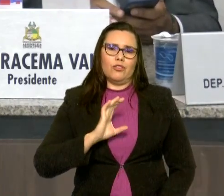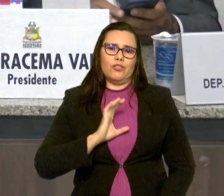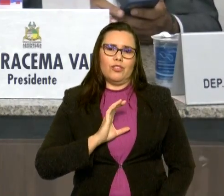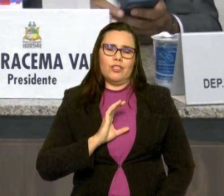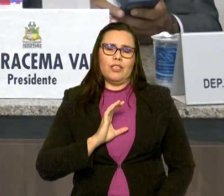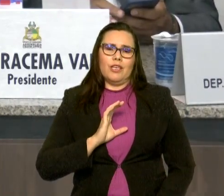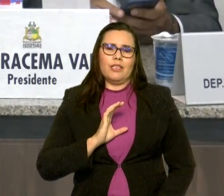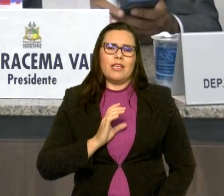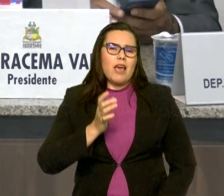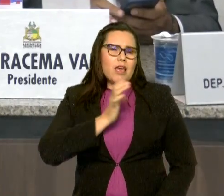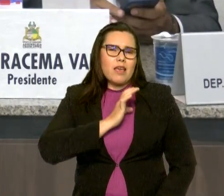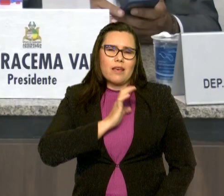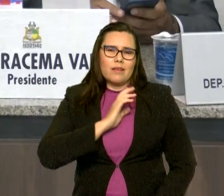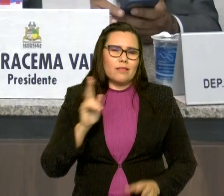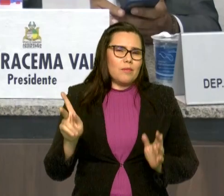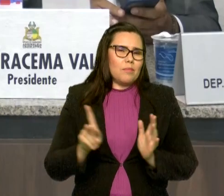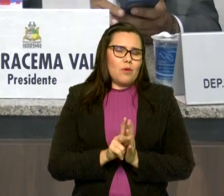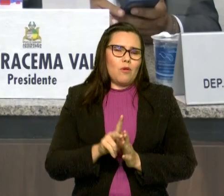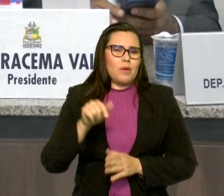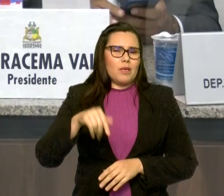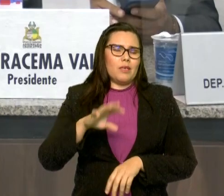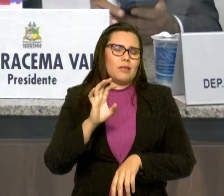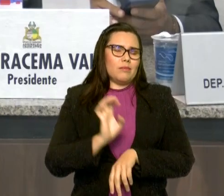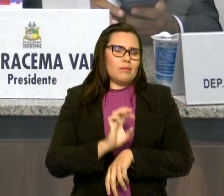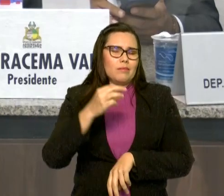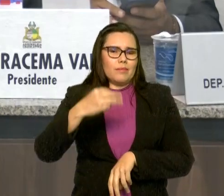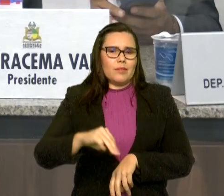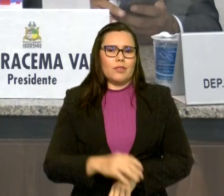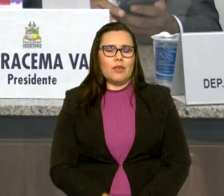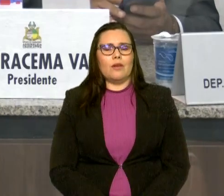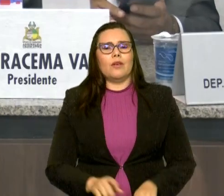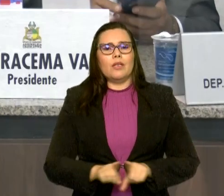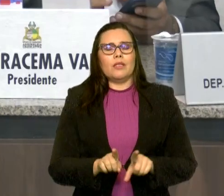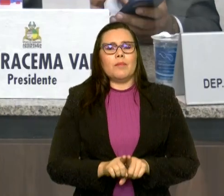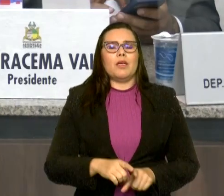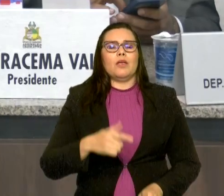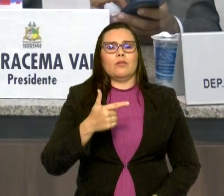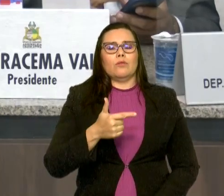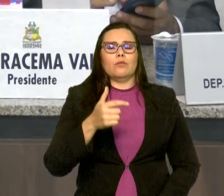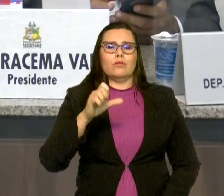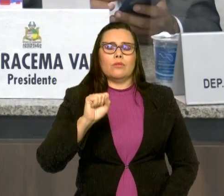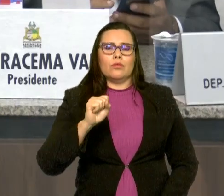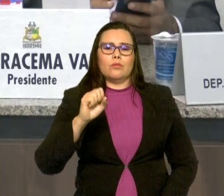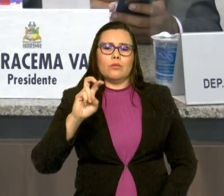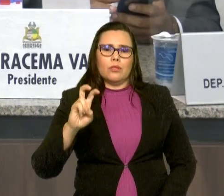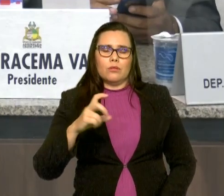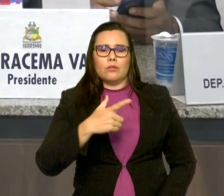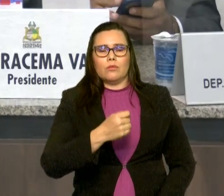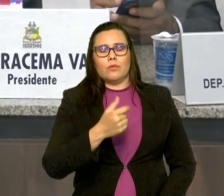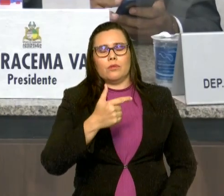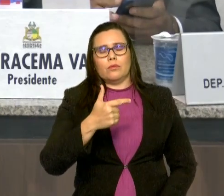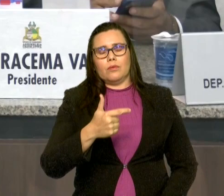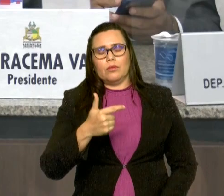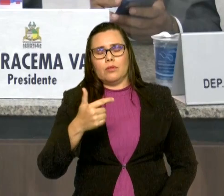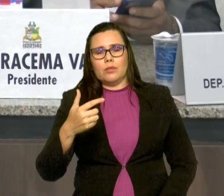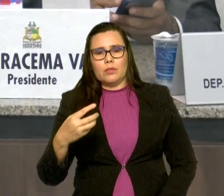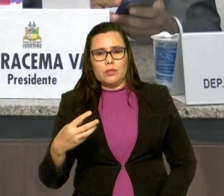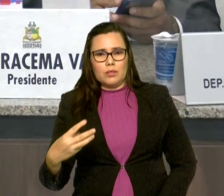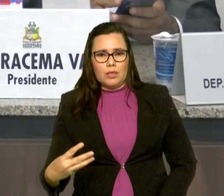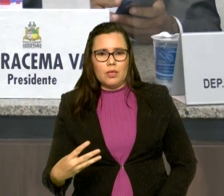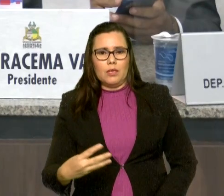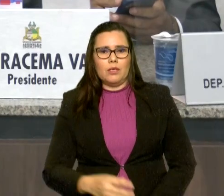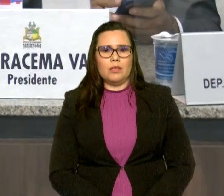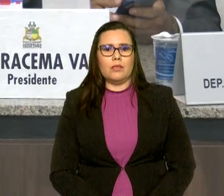Sertão, e o projeto de lei número 285 de 2023, que eleva o Museu Memorial